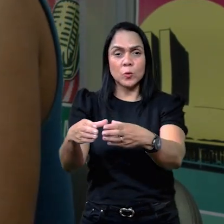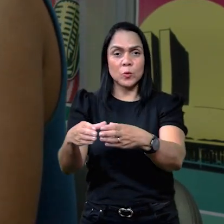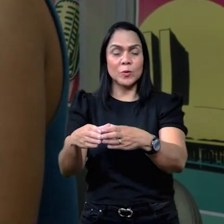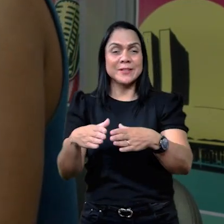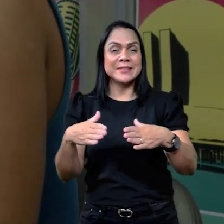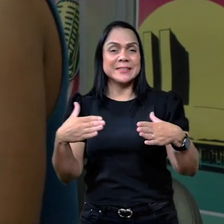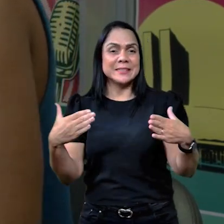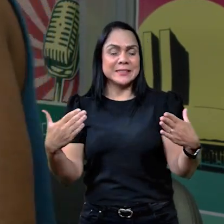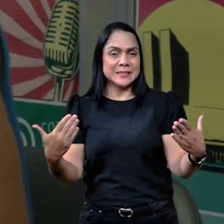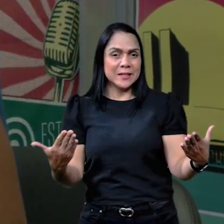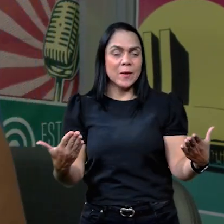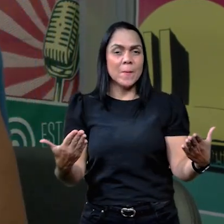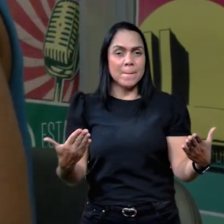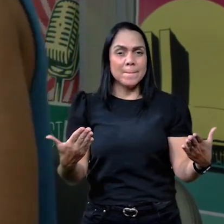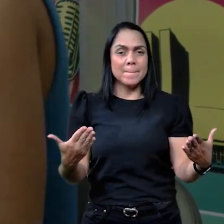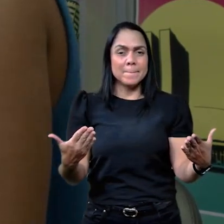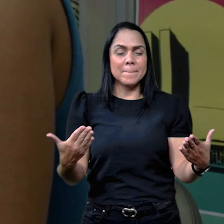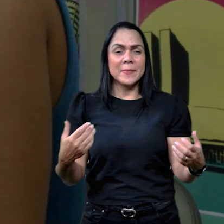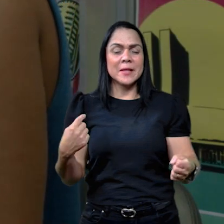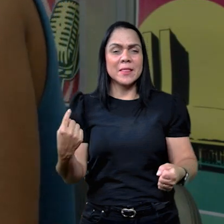entorno. Então, é uma forma